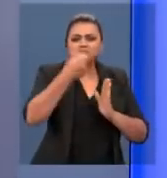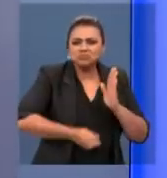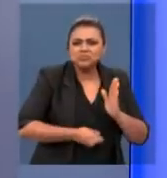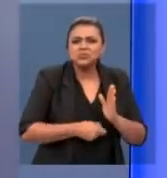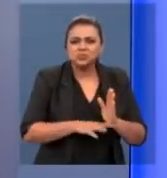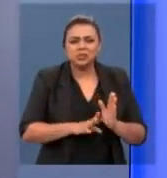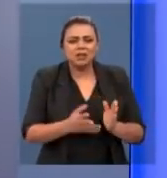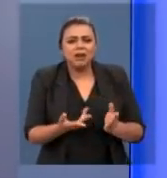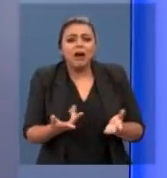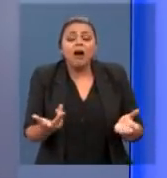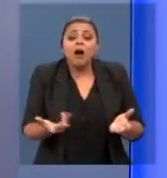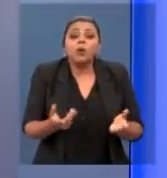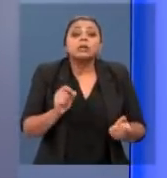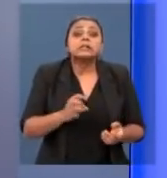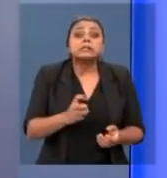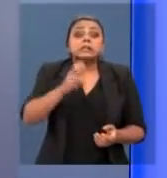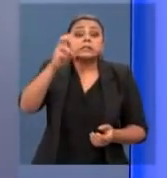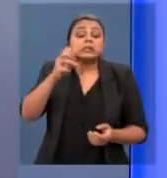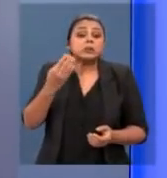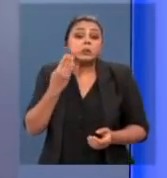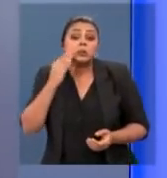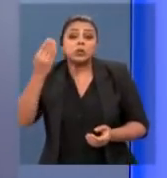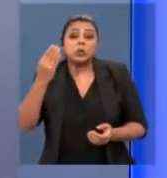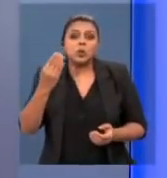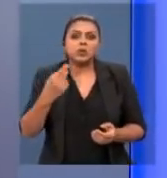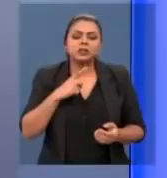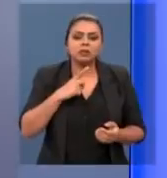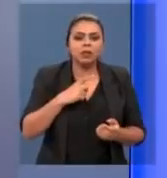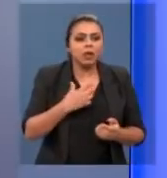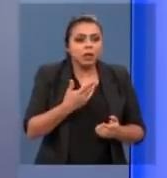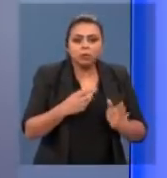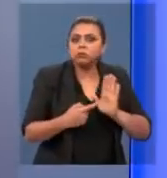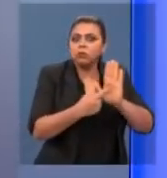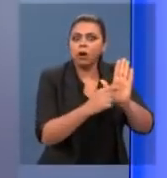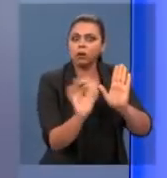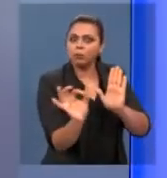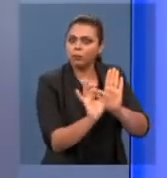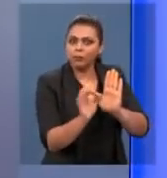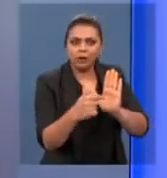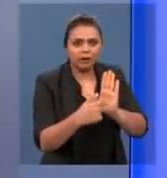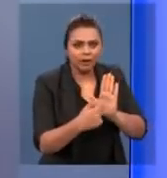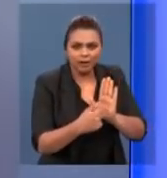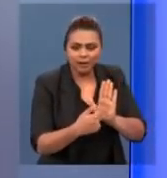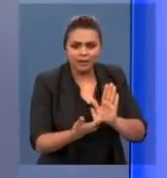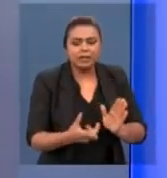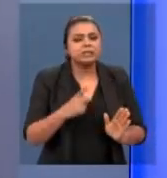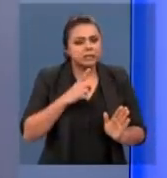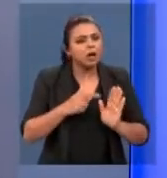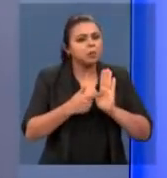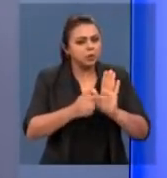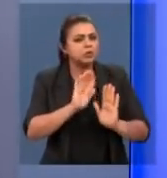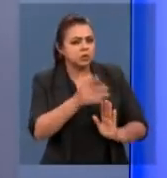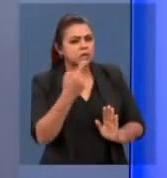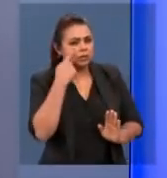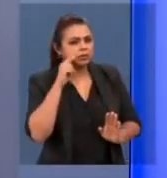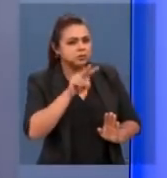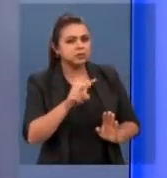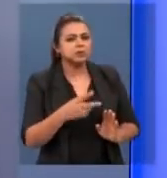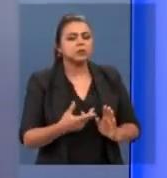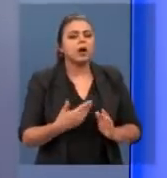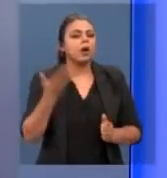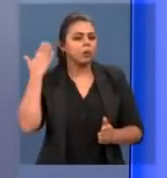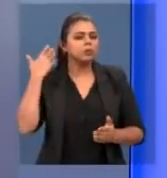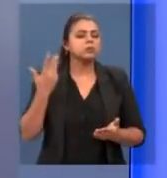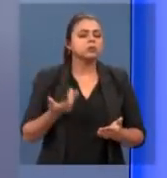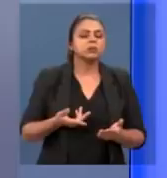mais 5 bilhões de sonegação fiscal que isso é que está sendo indicado pelo sindifisco naquela aquele evento que nós participamos também